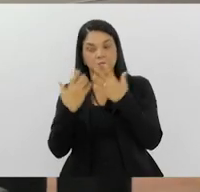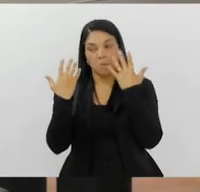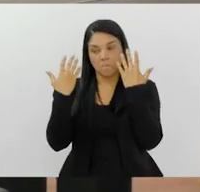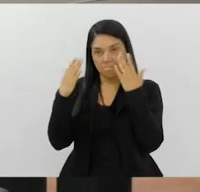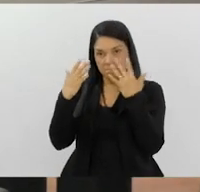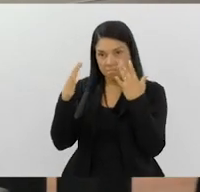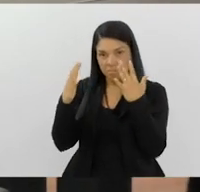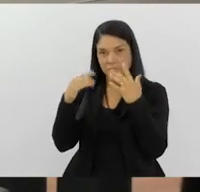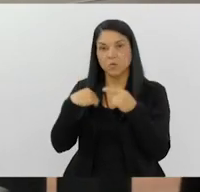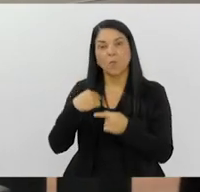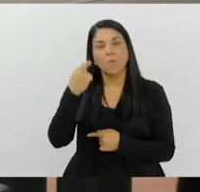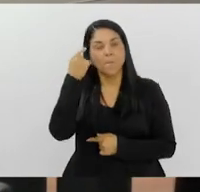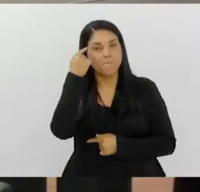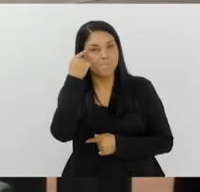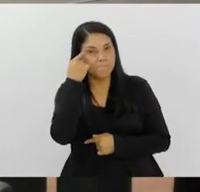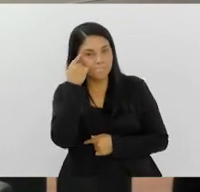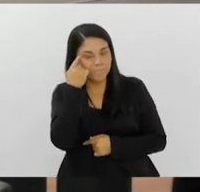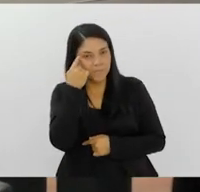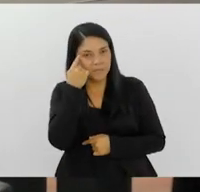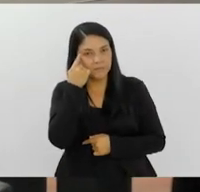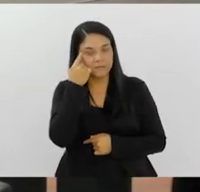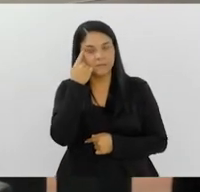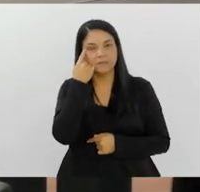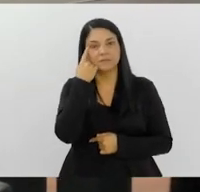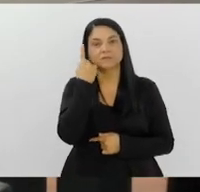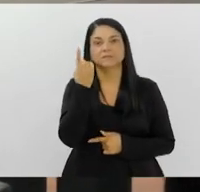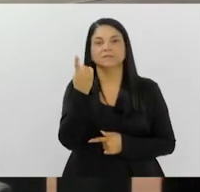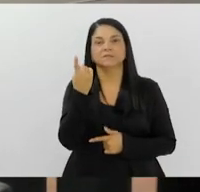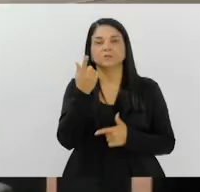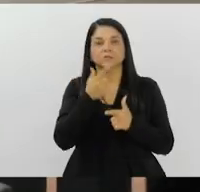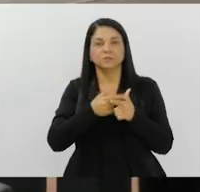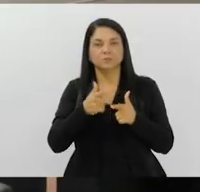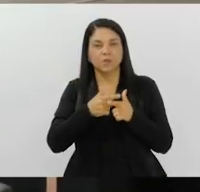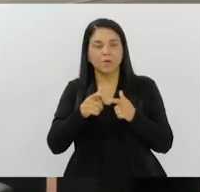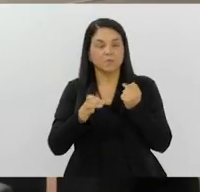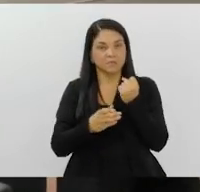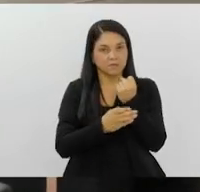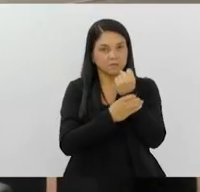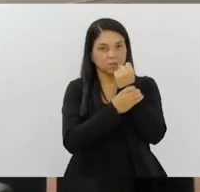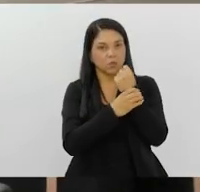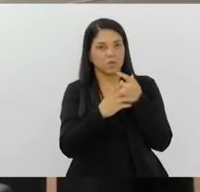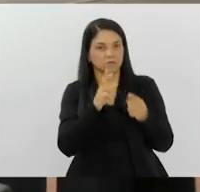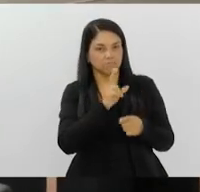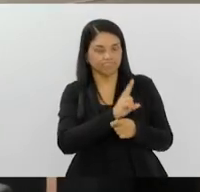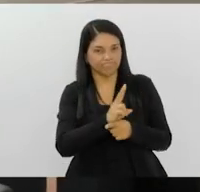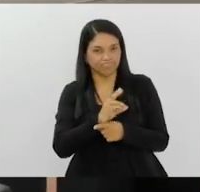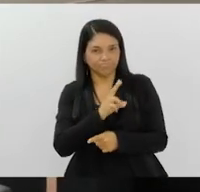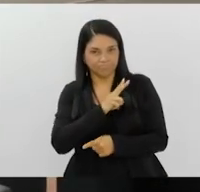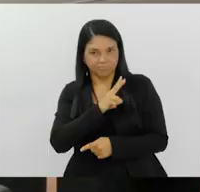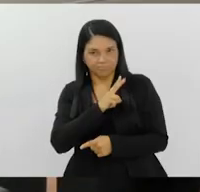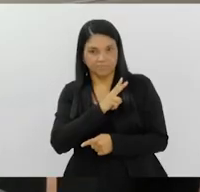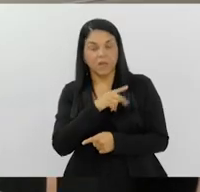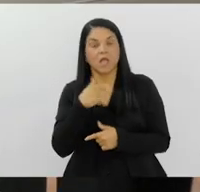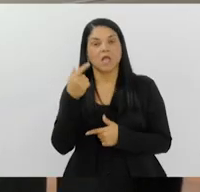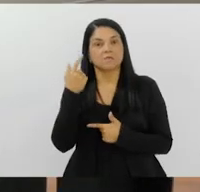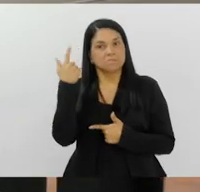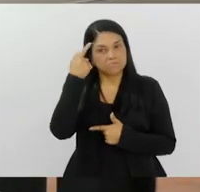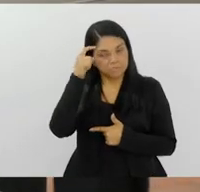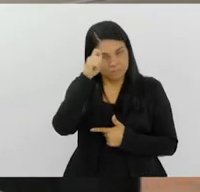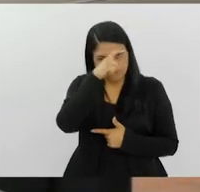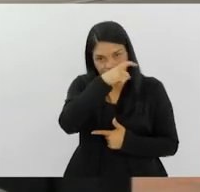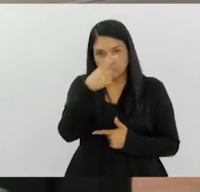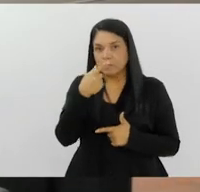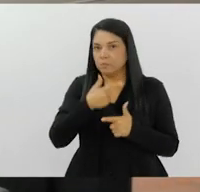quando pensa-se na questão a da segurança privada é uma dor de cabeça tem sido uma dor de cabeça de